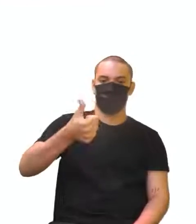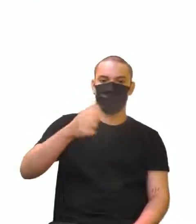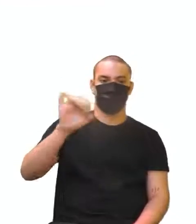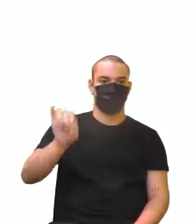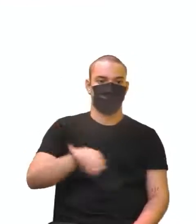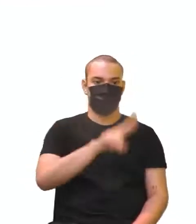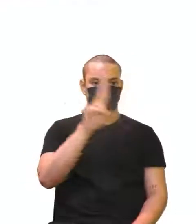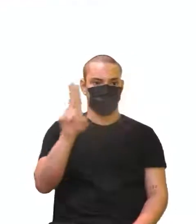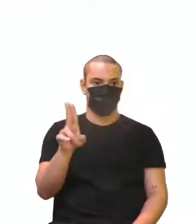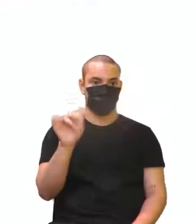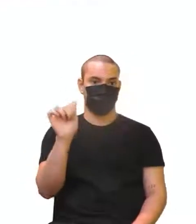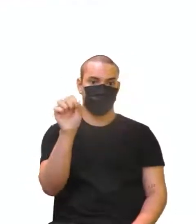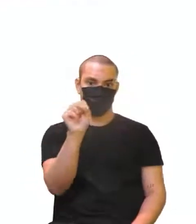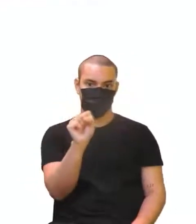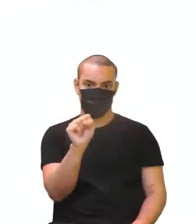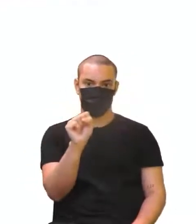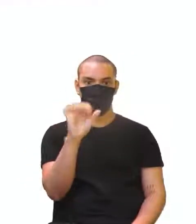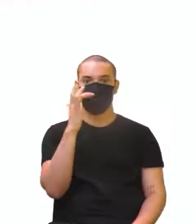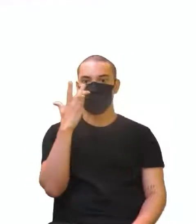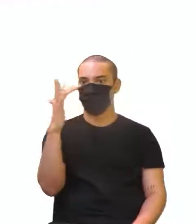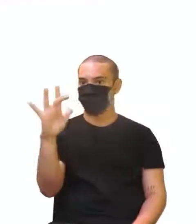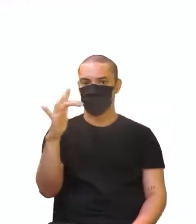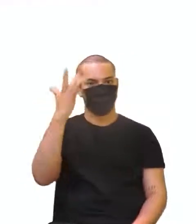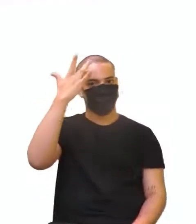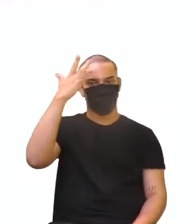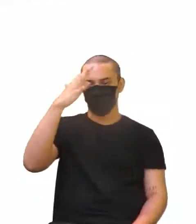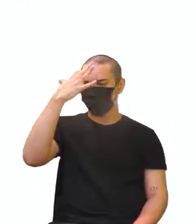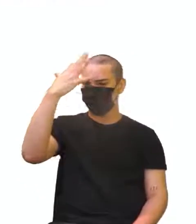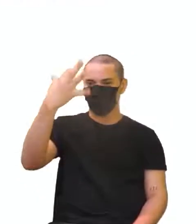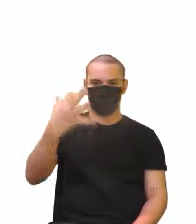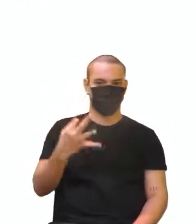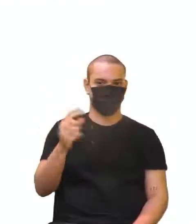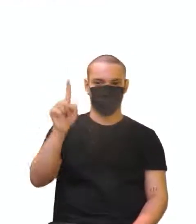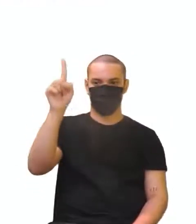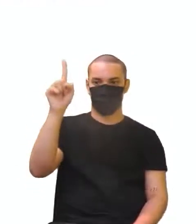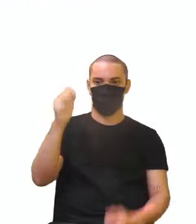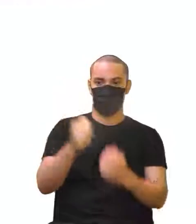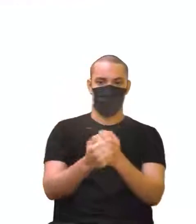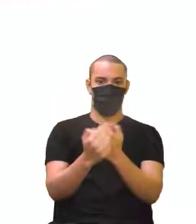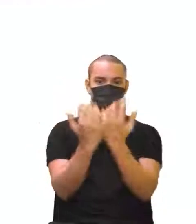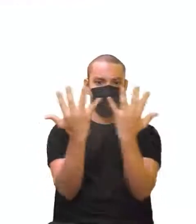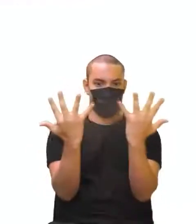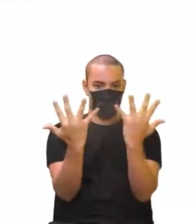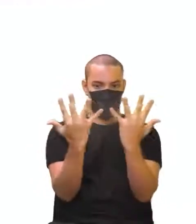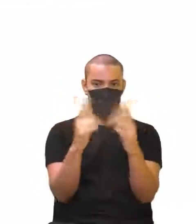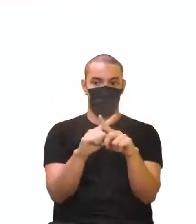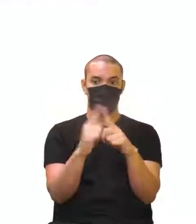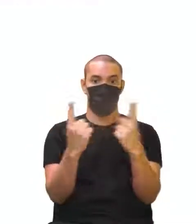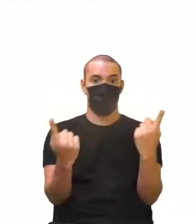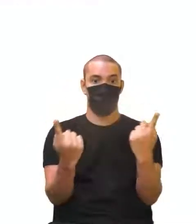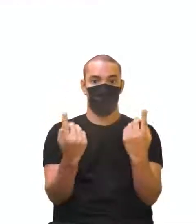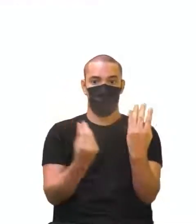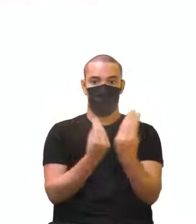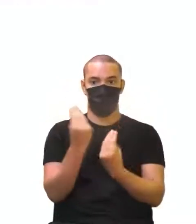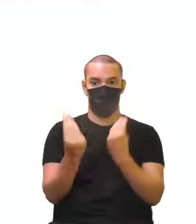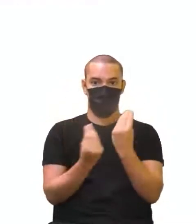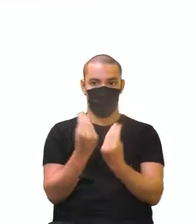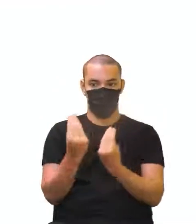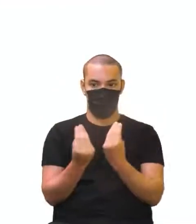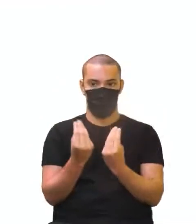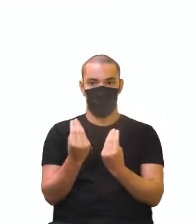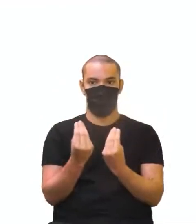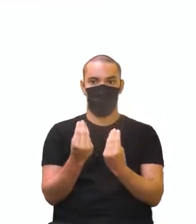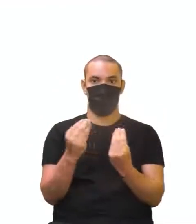as de ouro, aí não vou falar os outros nomes porque realmente não entendo nada de baralho. tá? Mas aí tá ali na imagem.